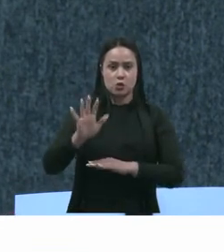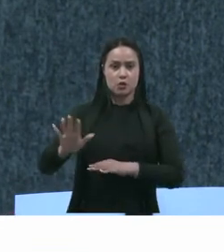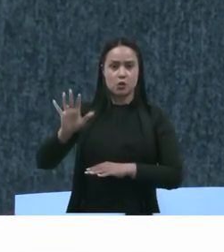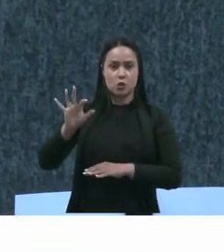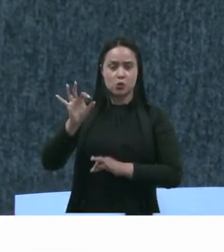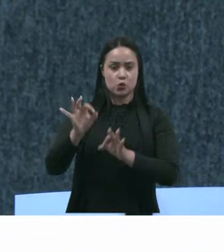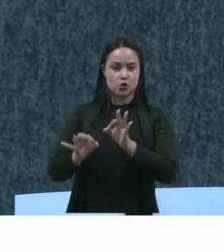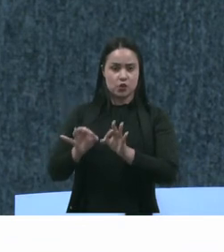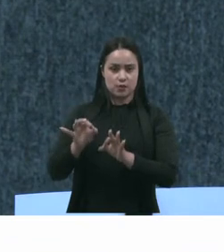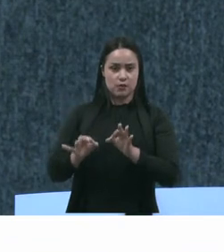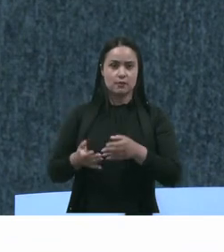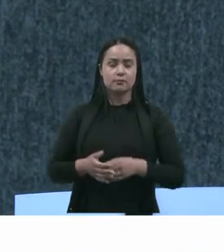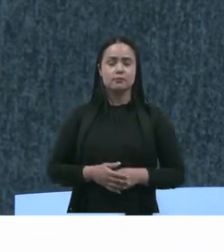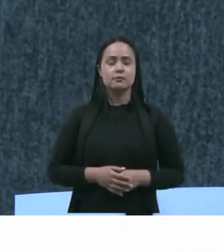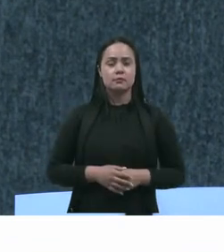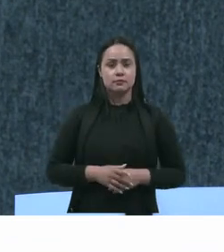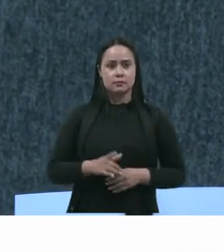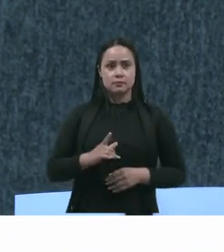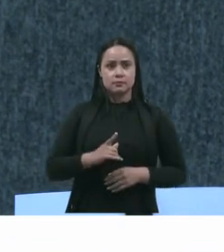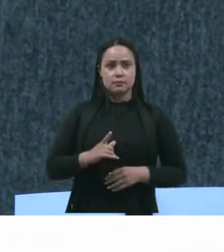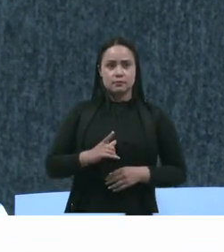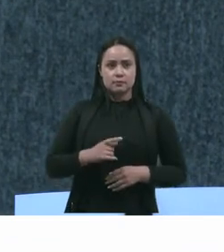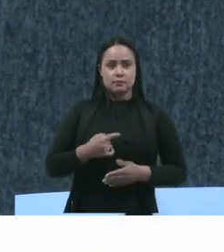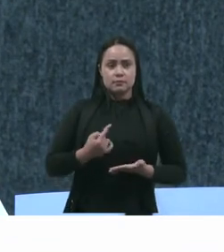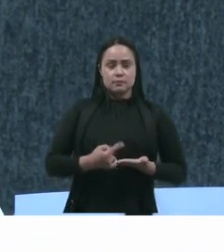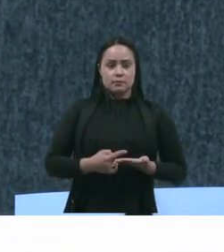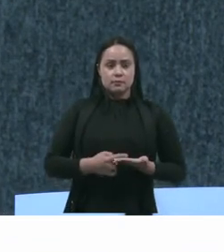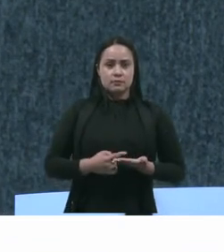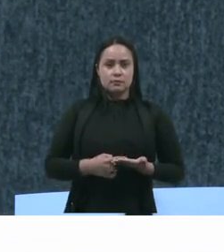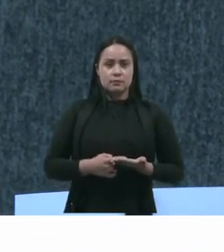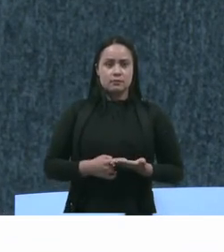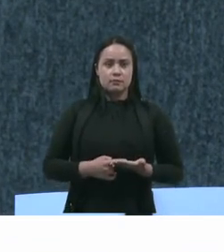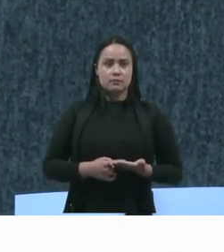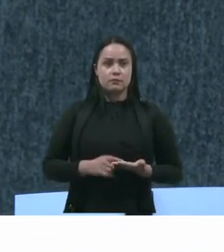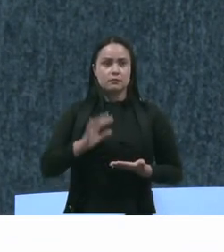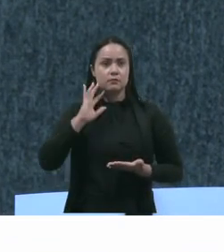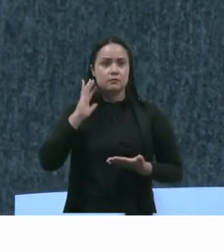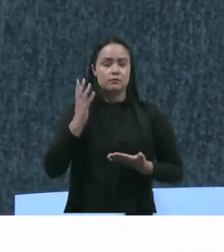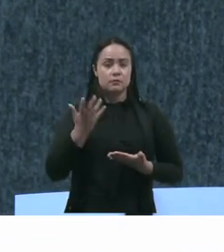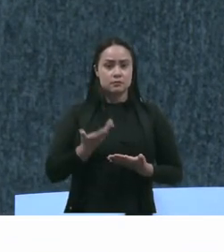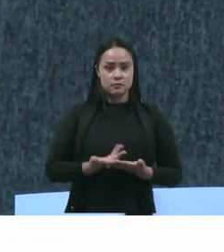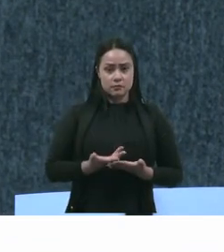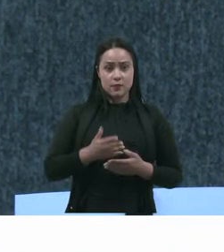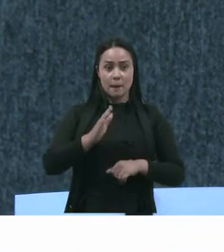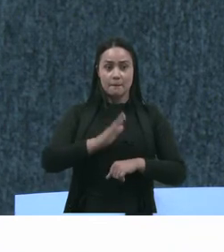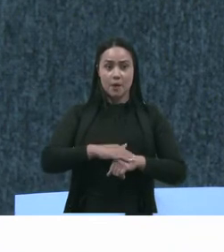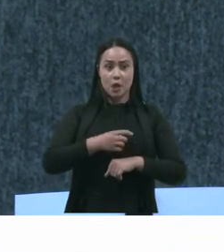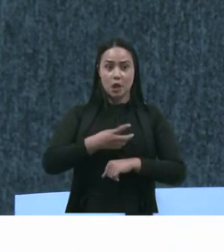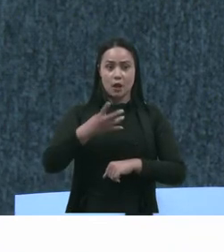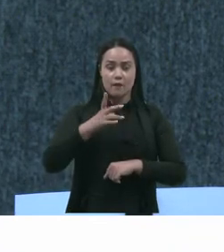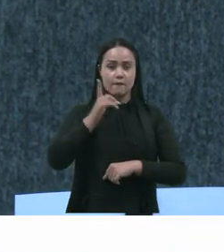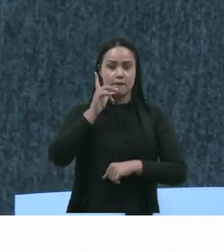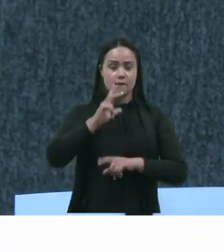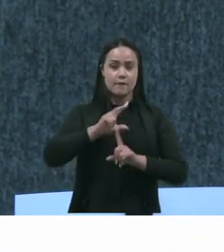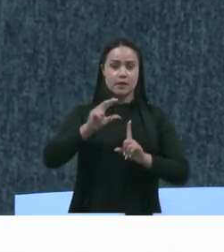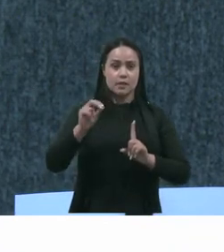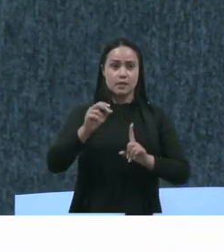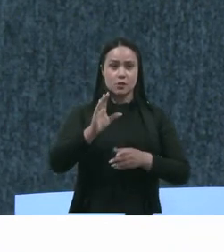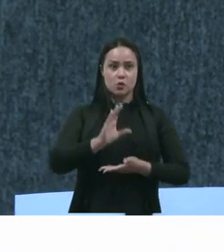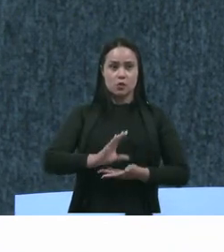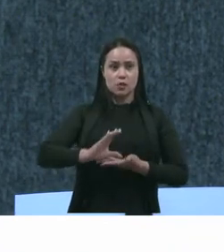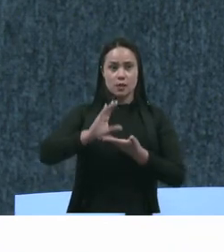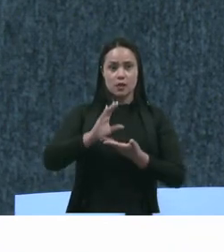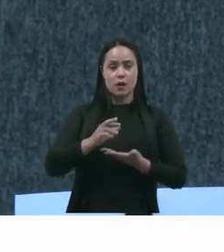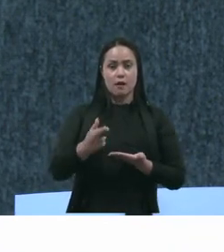de Justiça, que lavrará o acordo. Decisão, como eu disse, por maioria, vencidos os